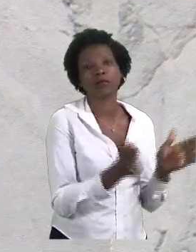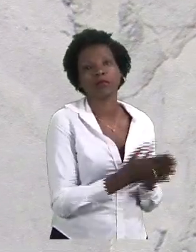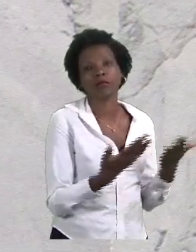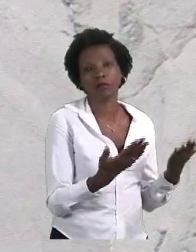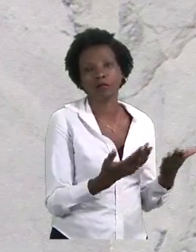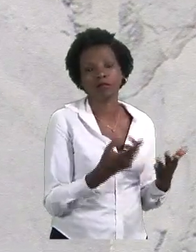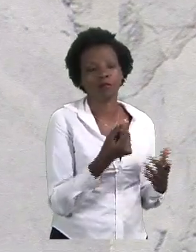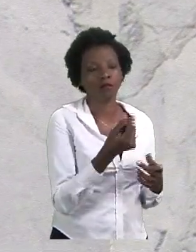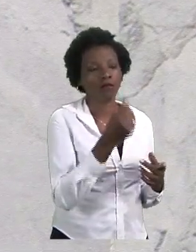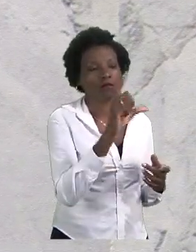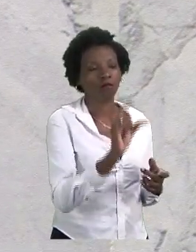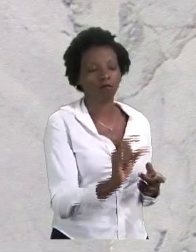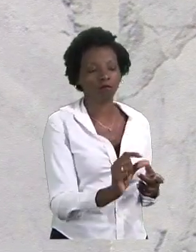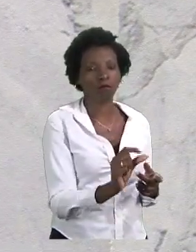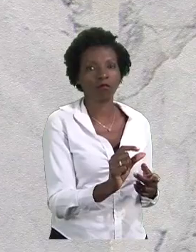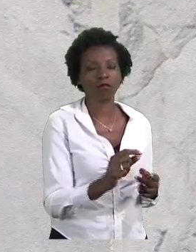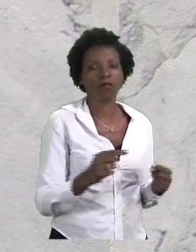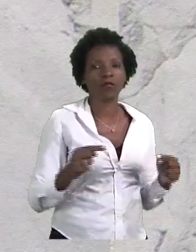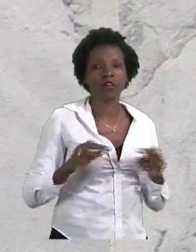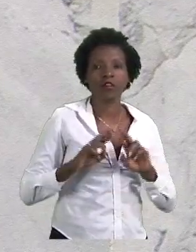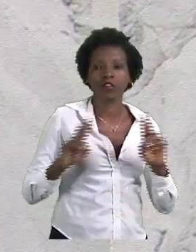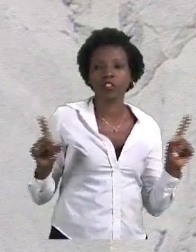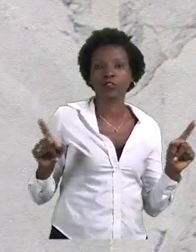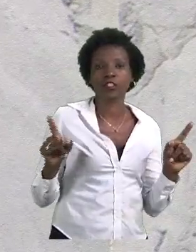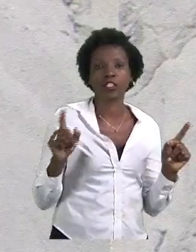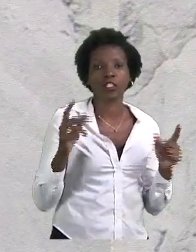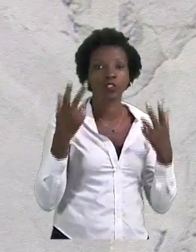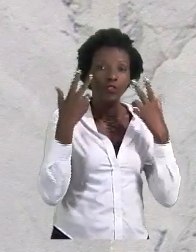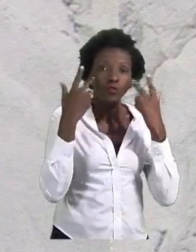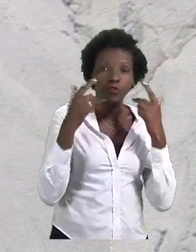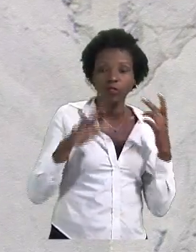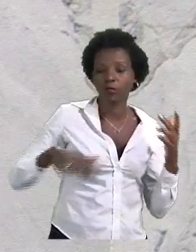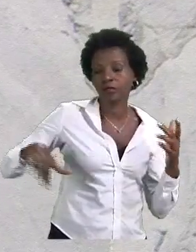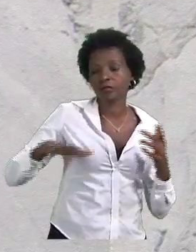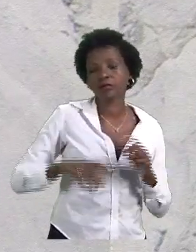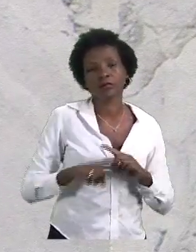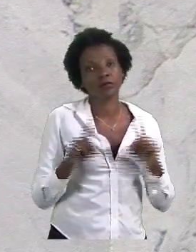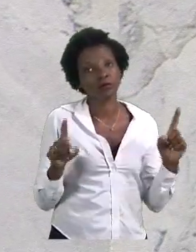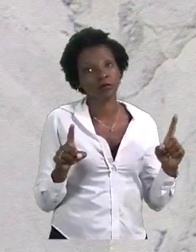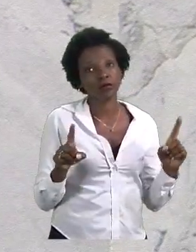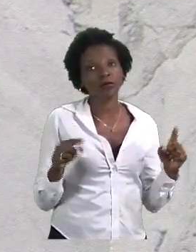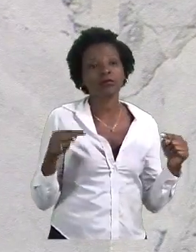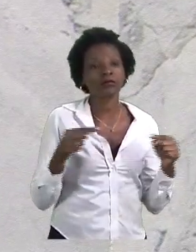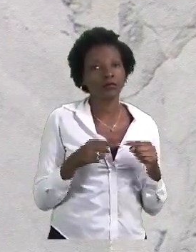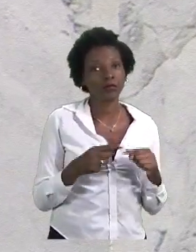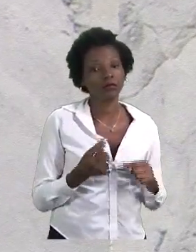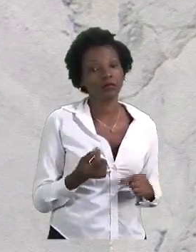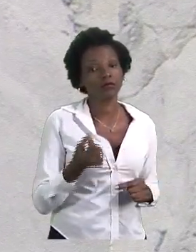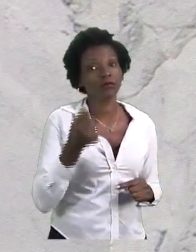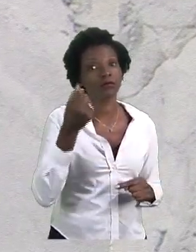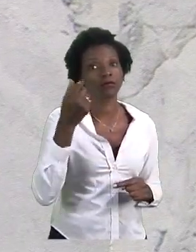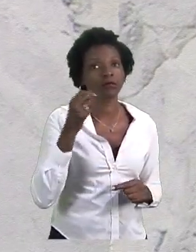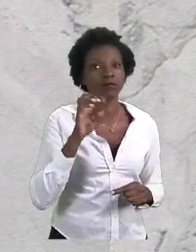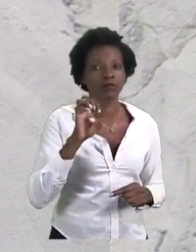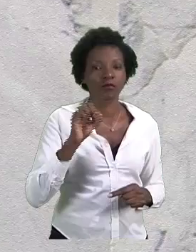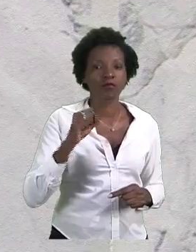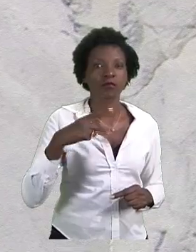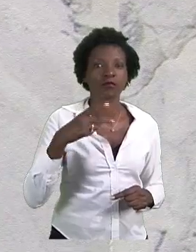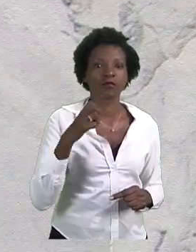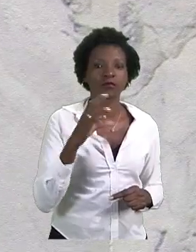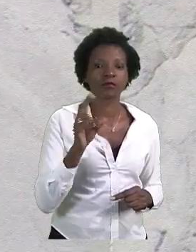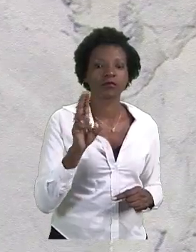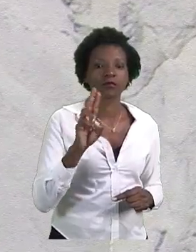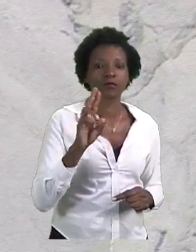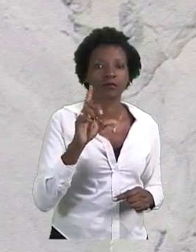mais barato que a média da região. Mas é um negócio que busca lucro por meio de especulação imobiliária.